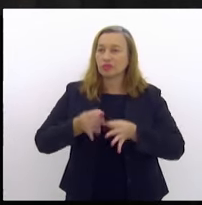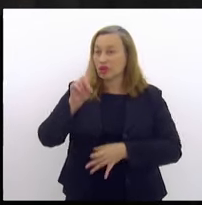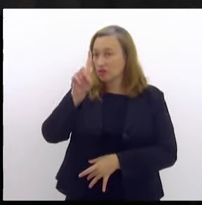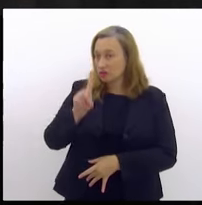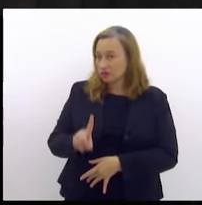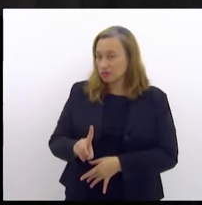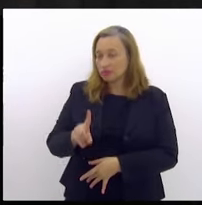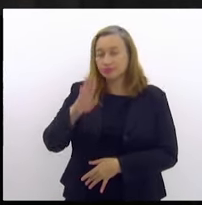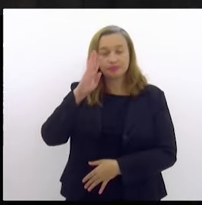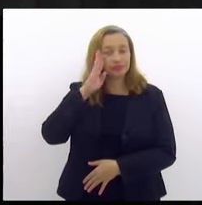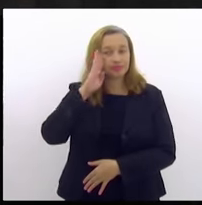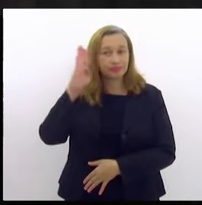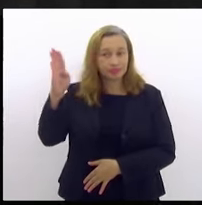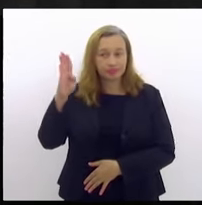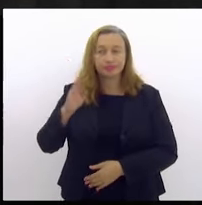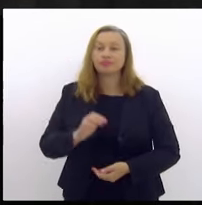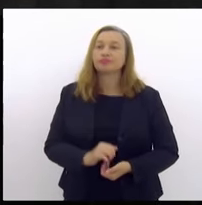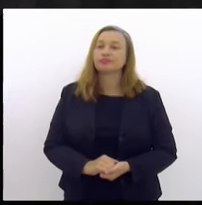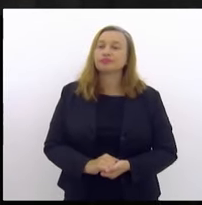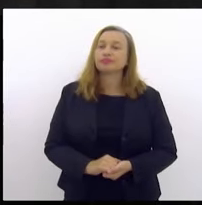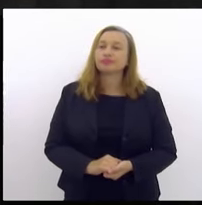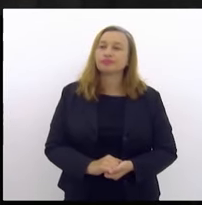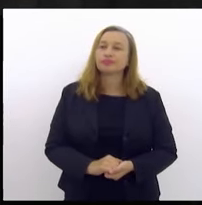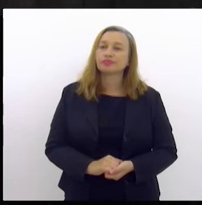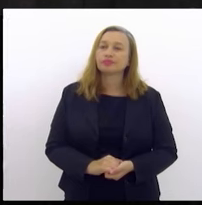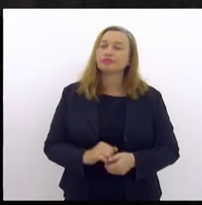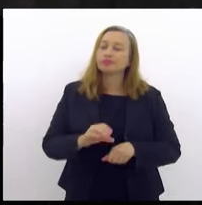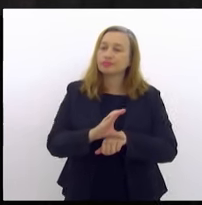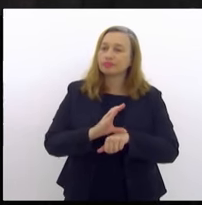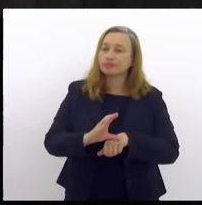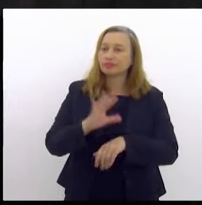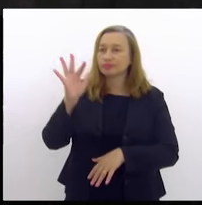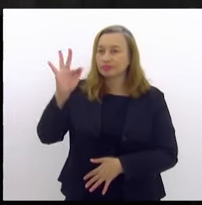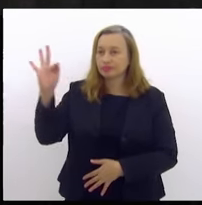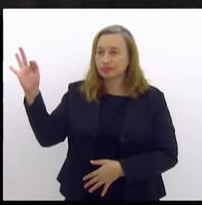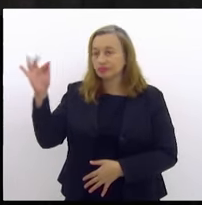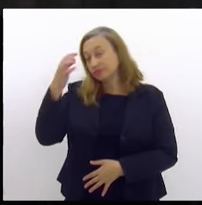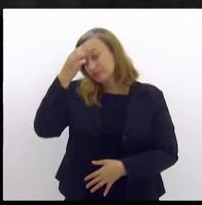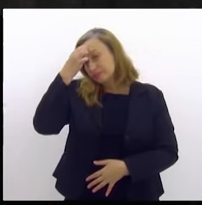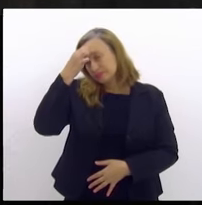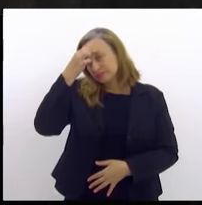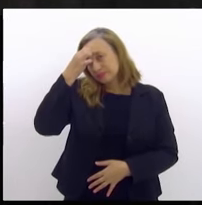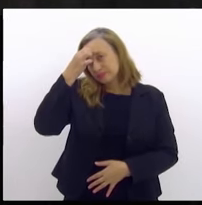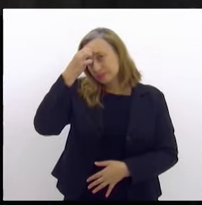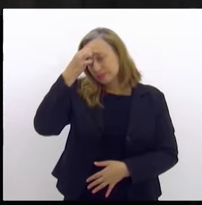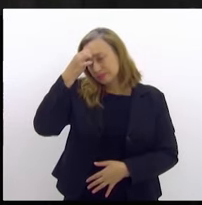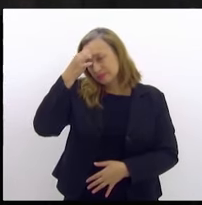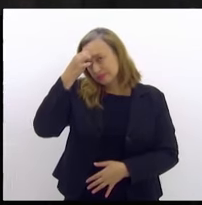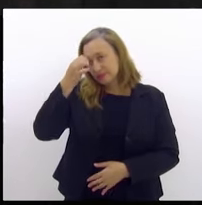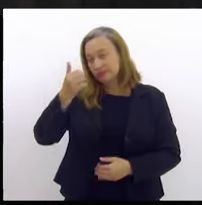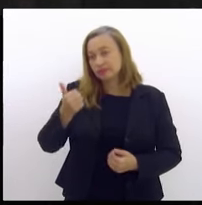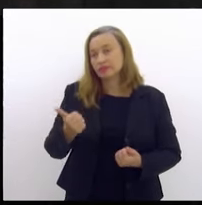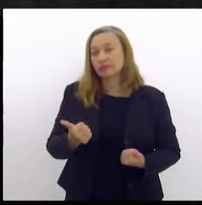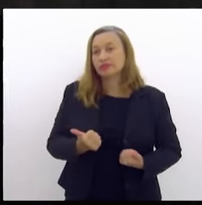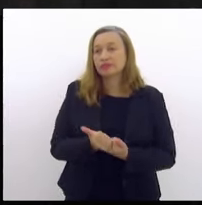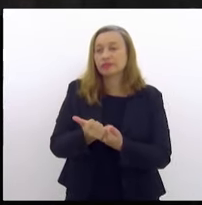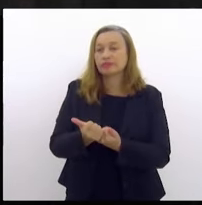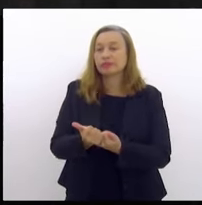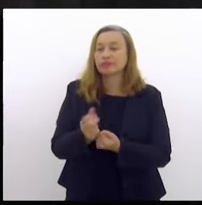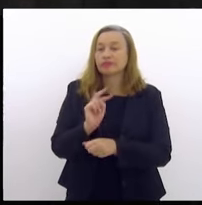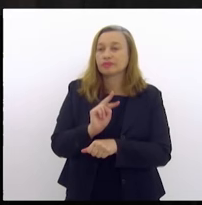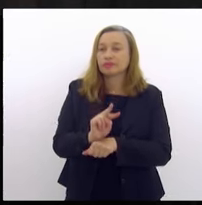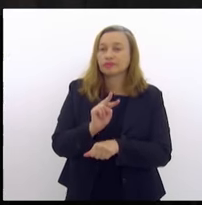direito fundamental previsto na Constituição Federal que contribui para